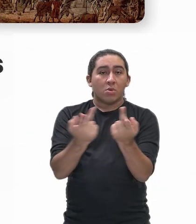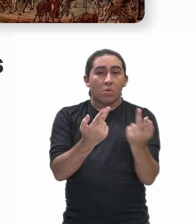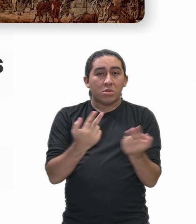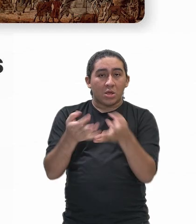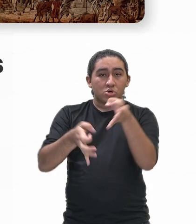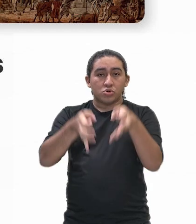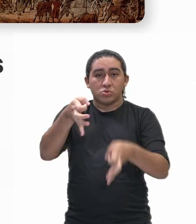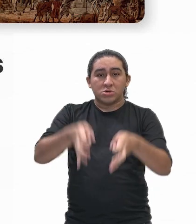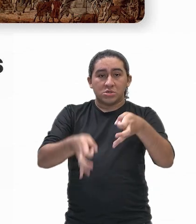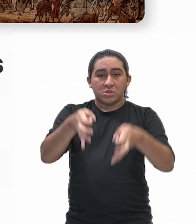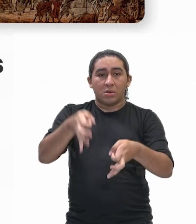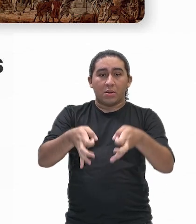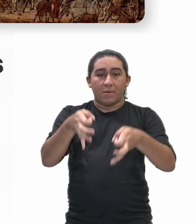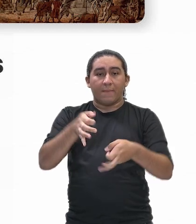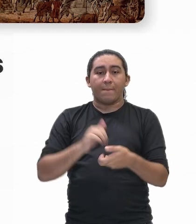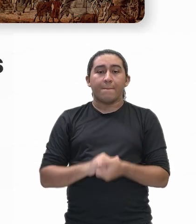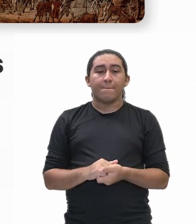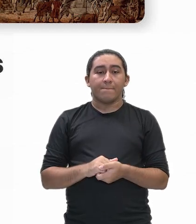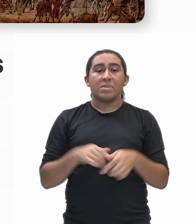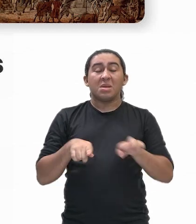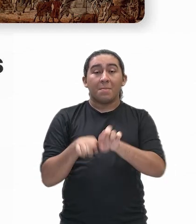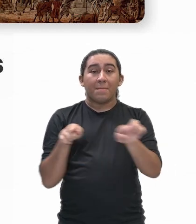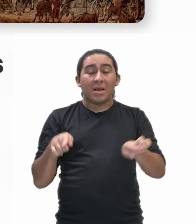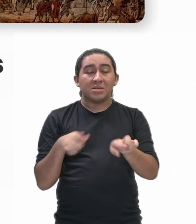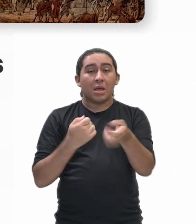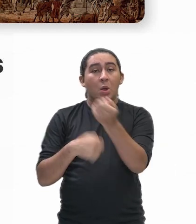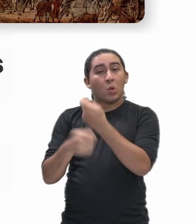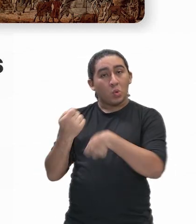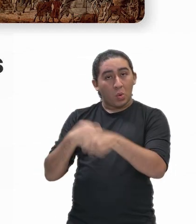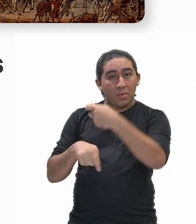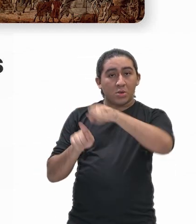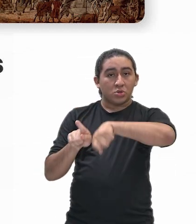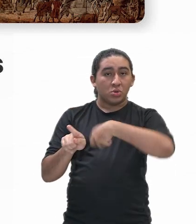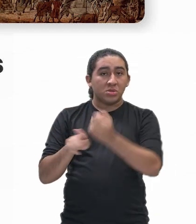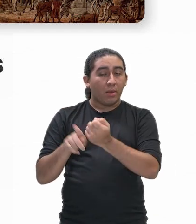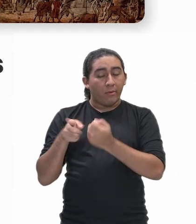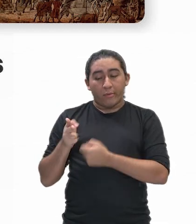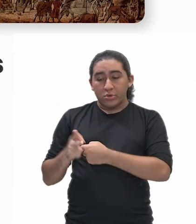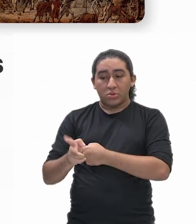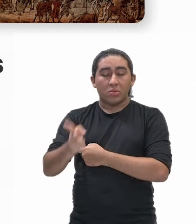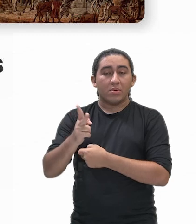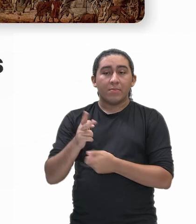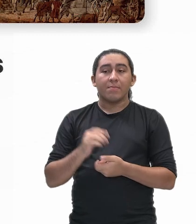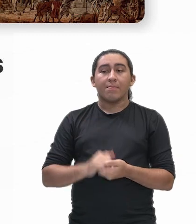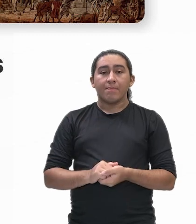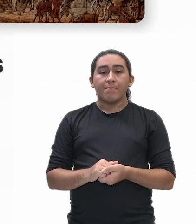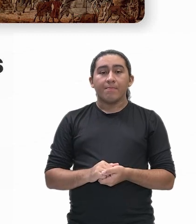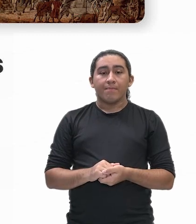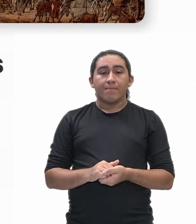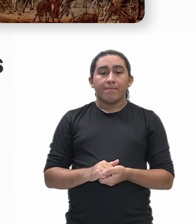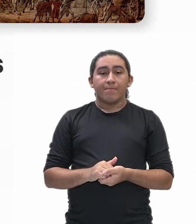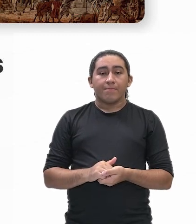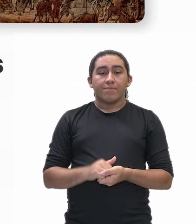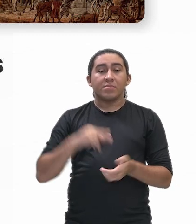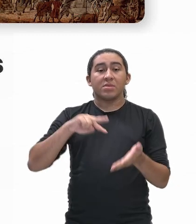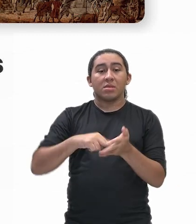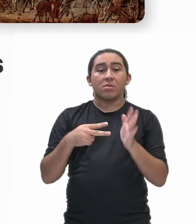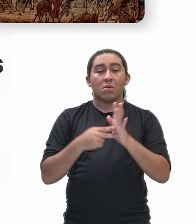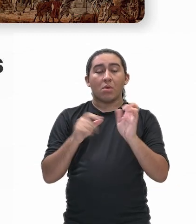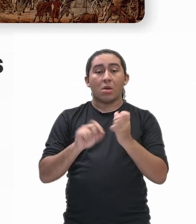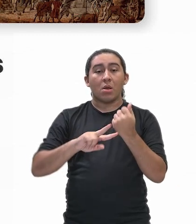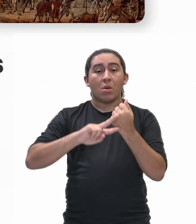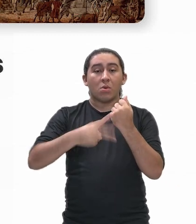igualdade jurídica, permanecendo a desigualdade econômica e social, o que gerou